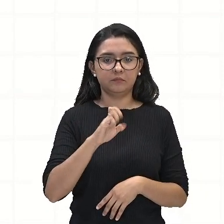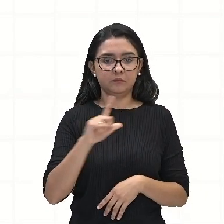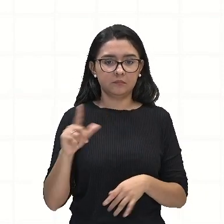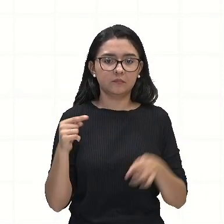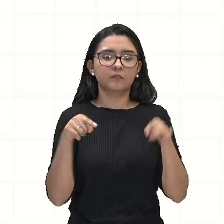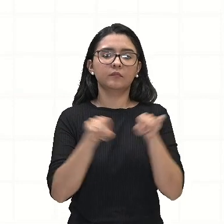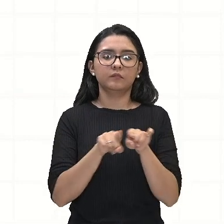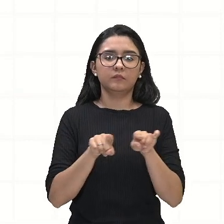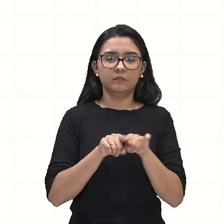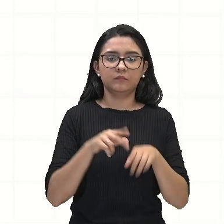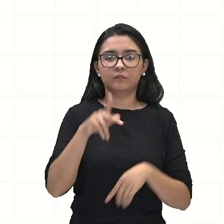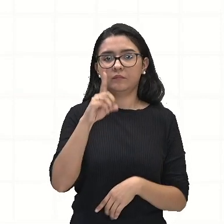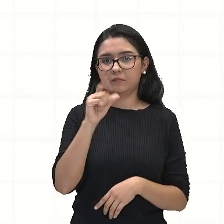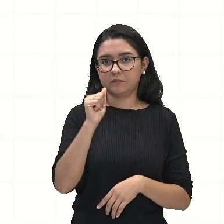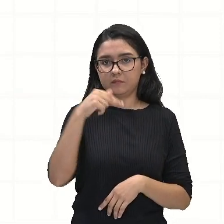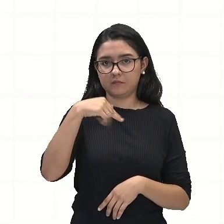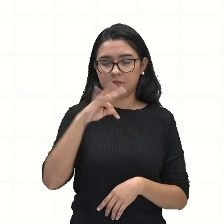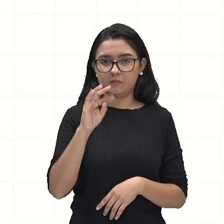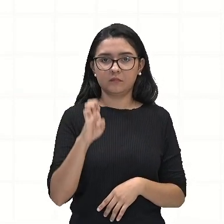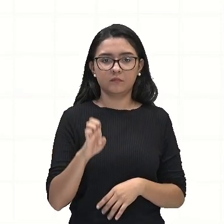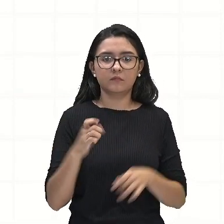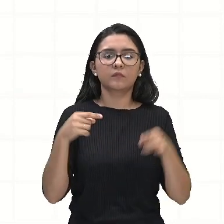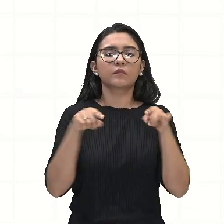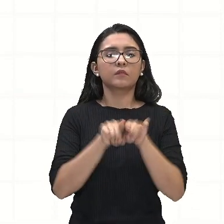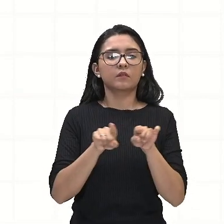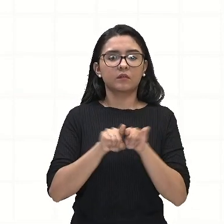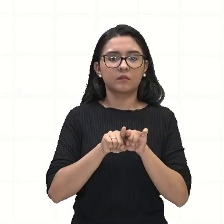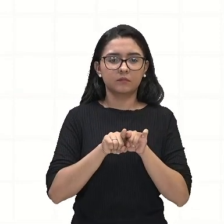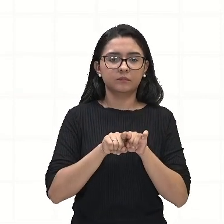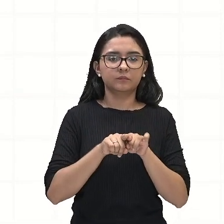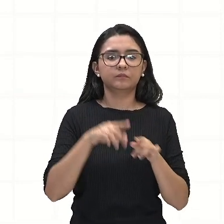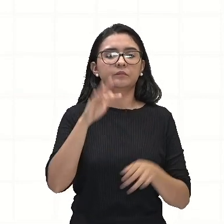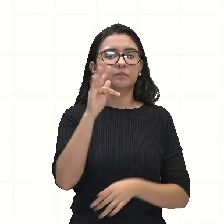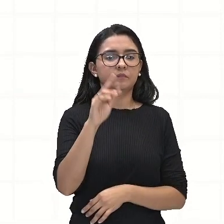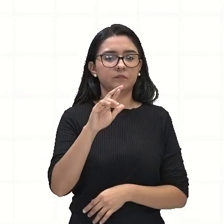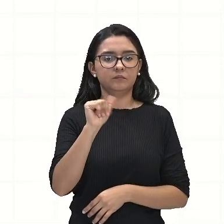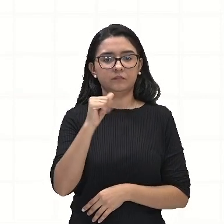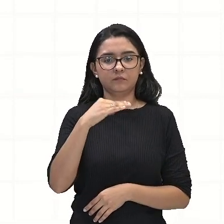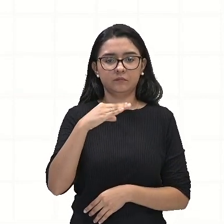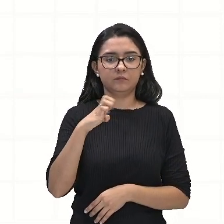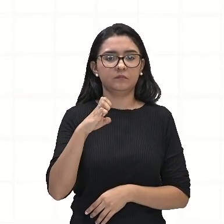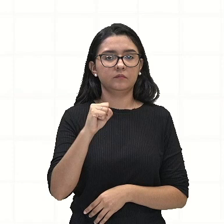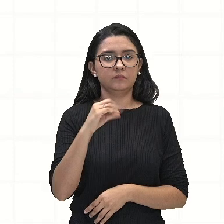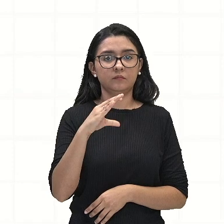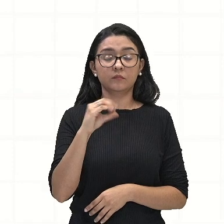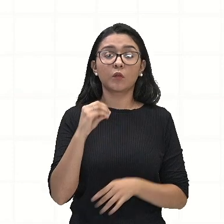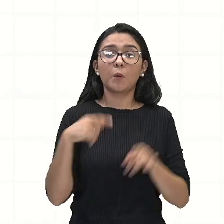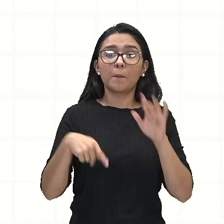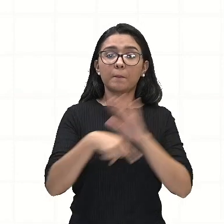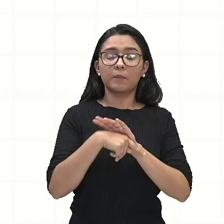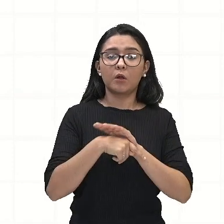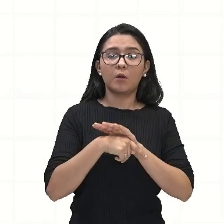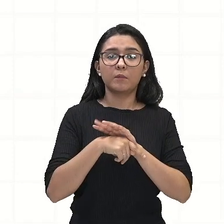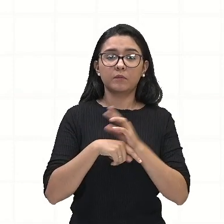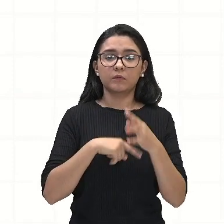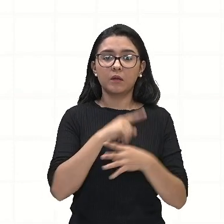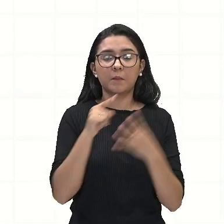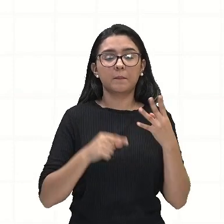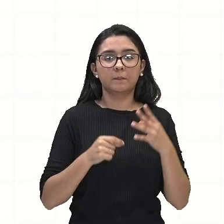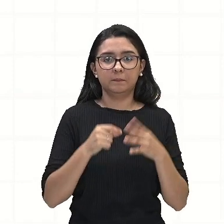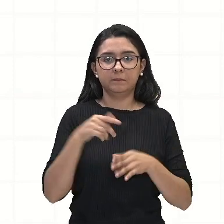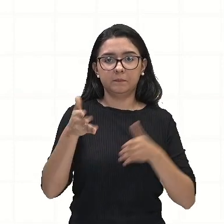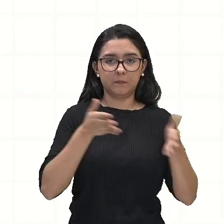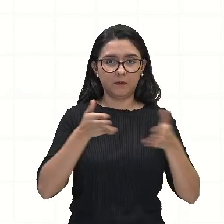Dante Alighieri e Francesco Petrarca, né? São aí os nomes principais do renascimento